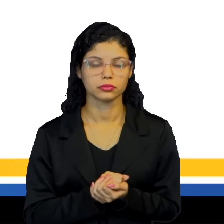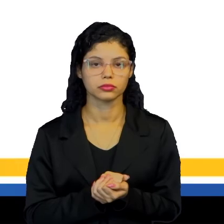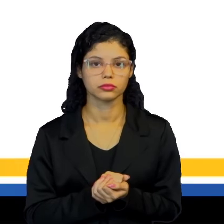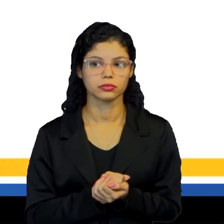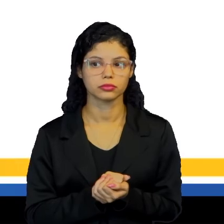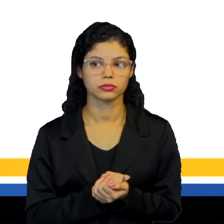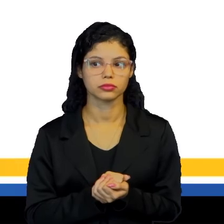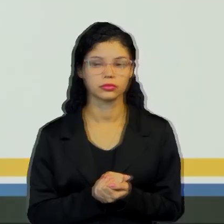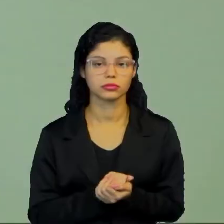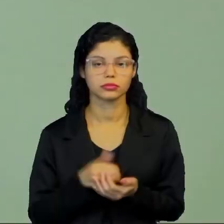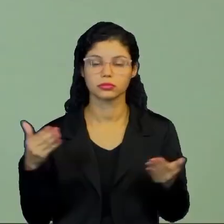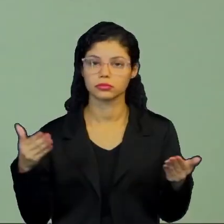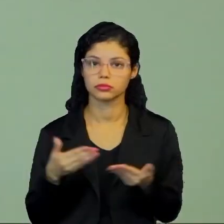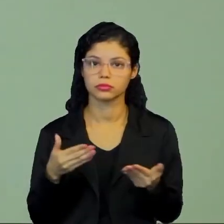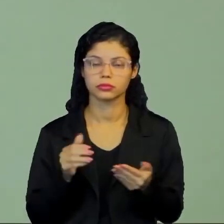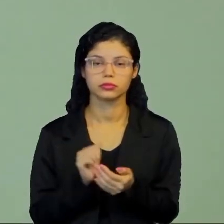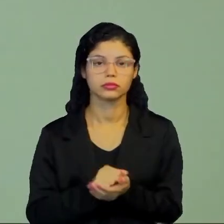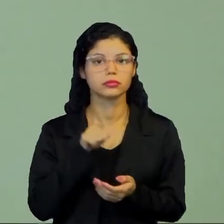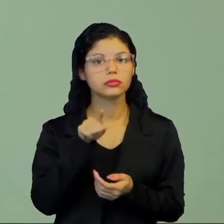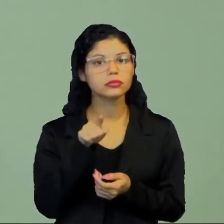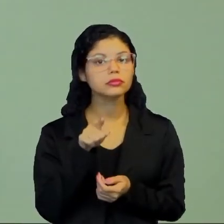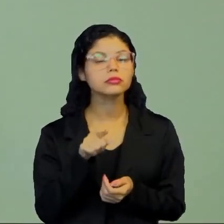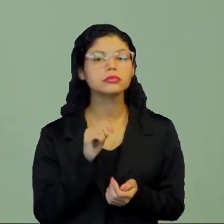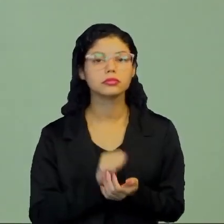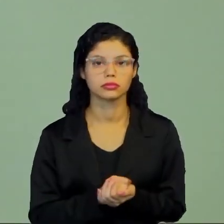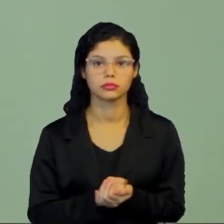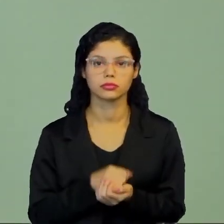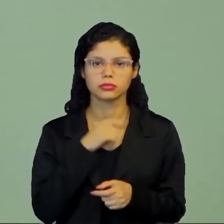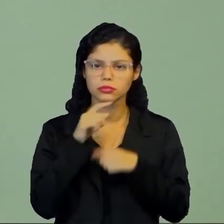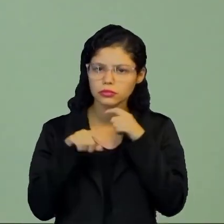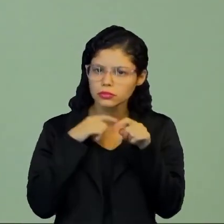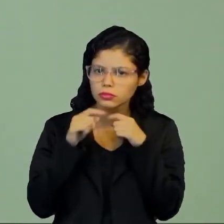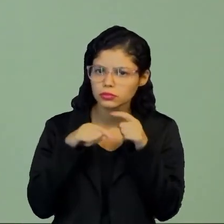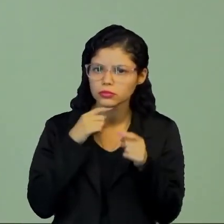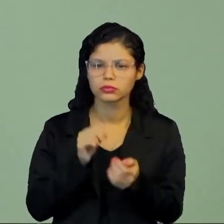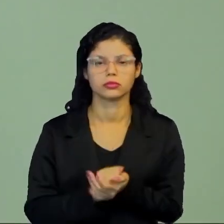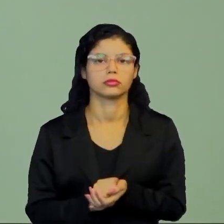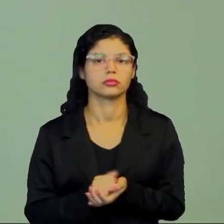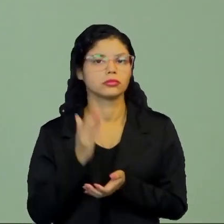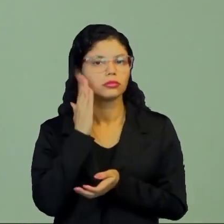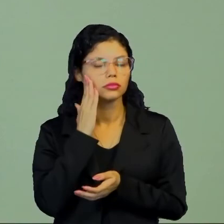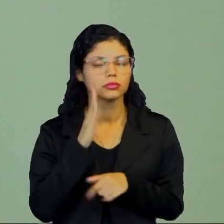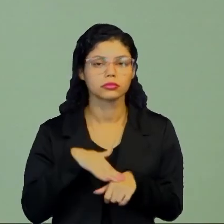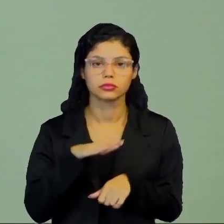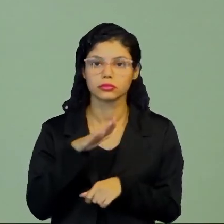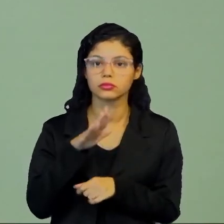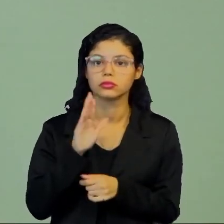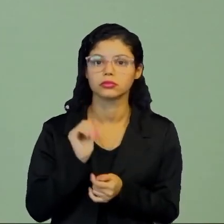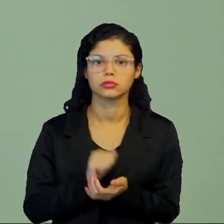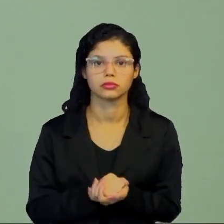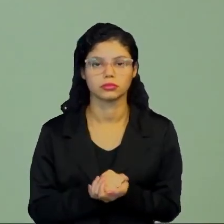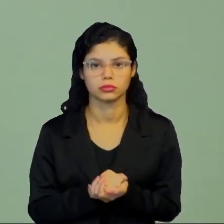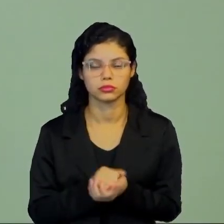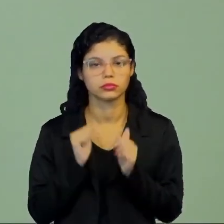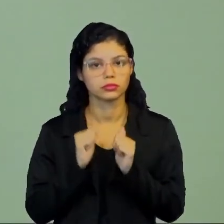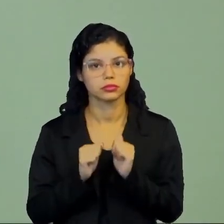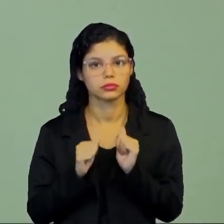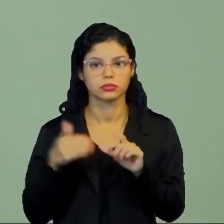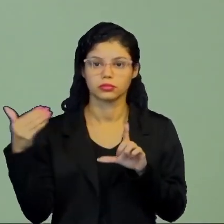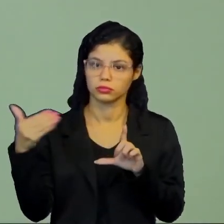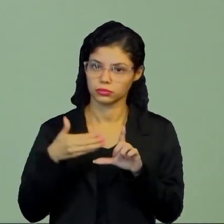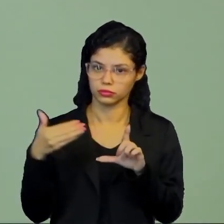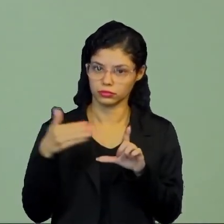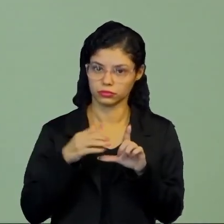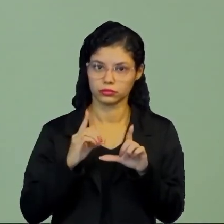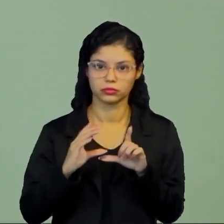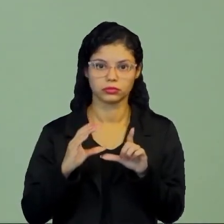O que eu vou falar agora é que vocês, se tiverem dúvida, quiserem entender mais, pode até